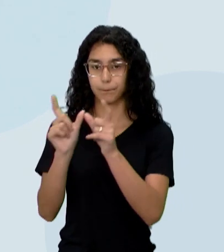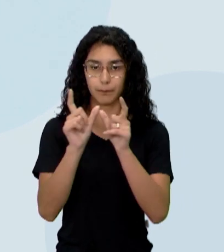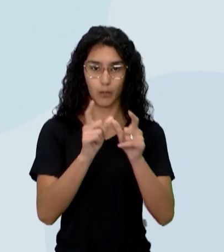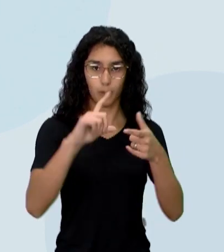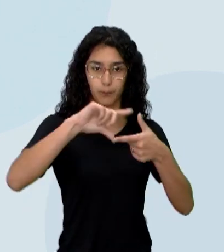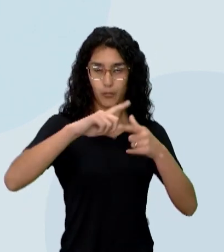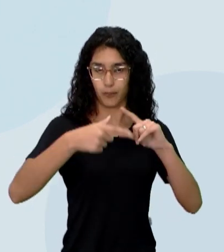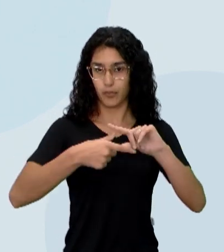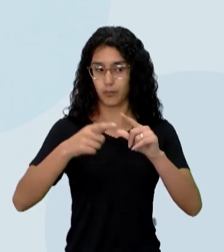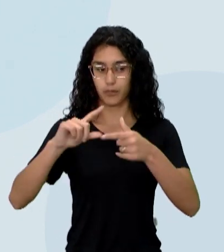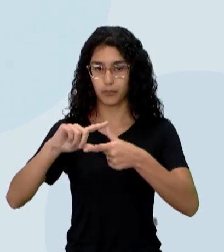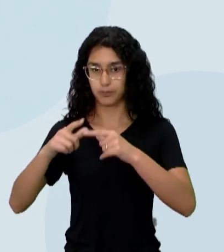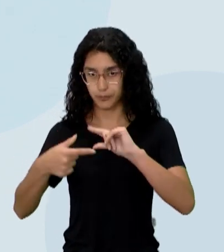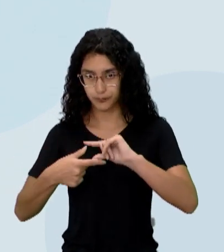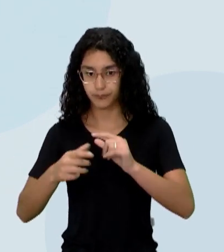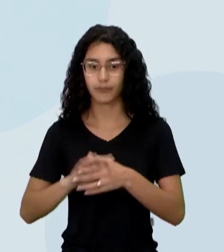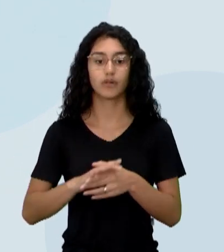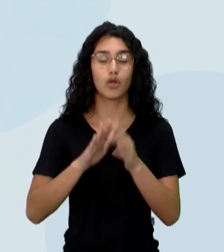tridimensional e eu